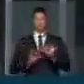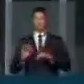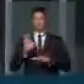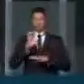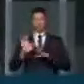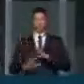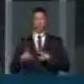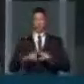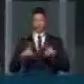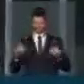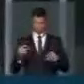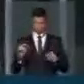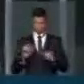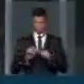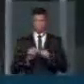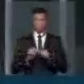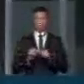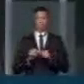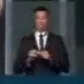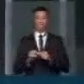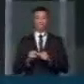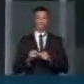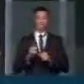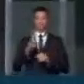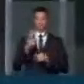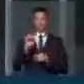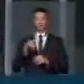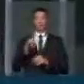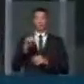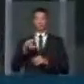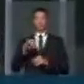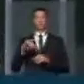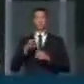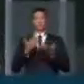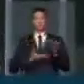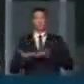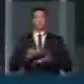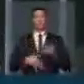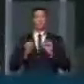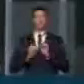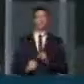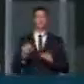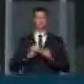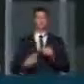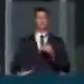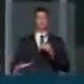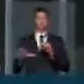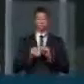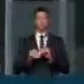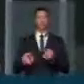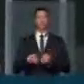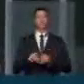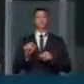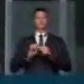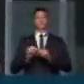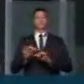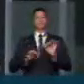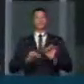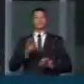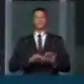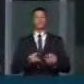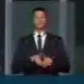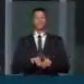Estado. Então fazem parte do Estado de Rondônia. Os servidores dos poderes fazem parte do Estado de Rondônia e fazem jus